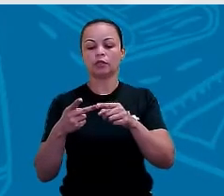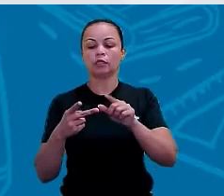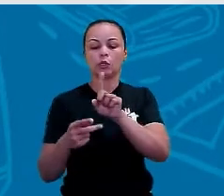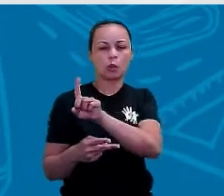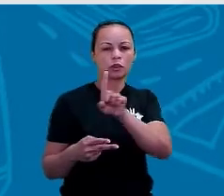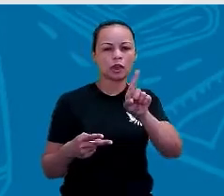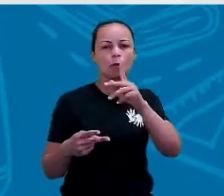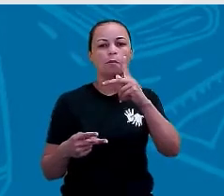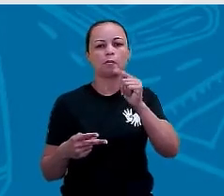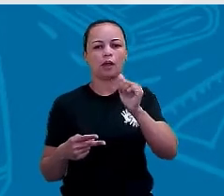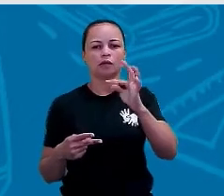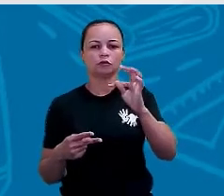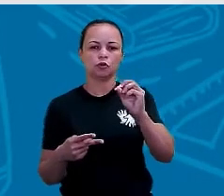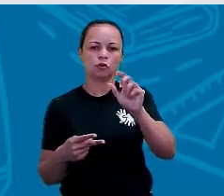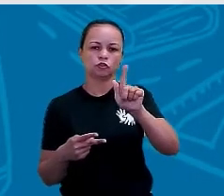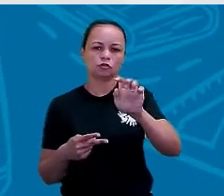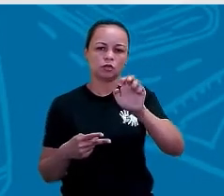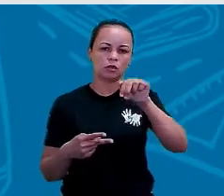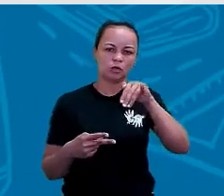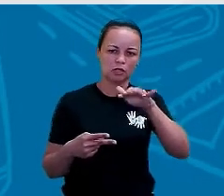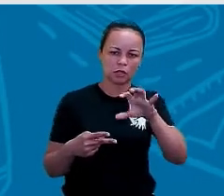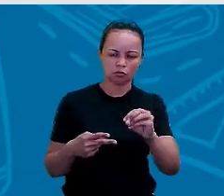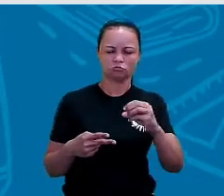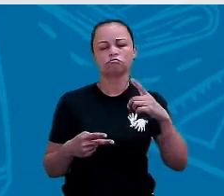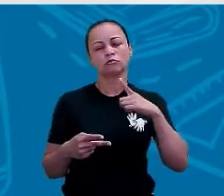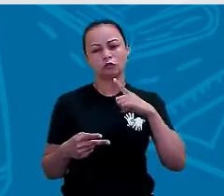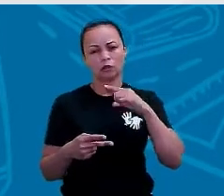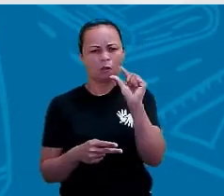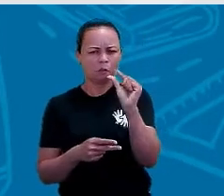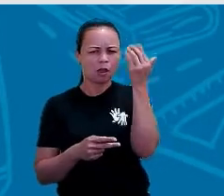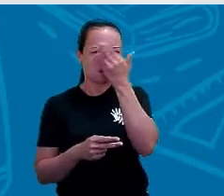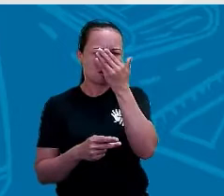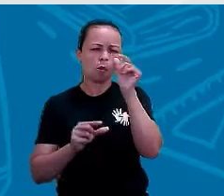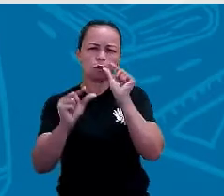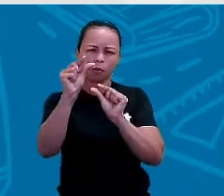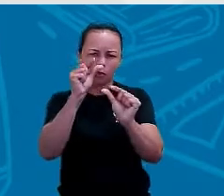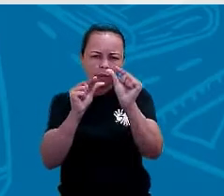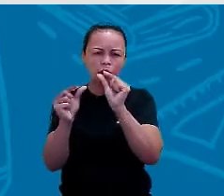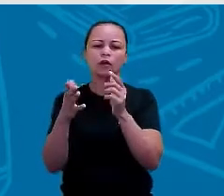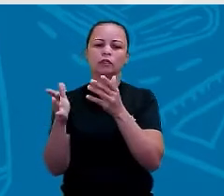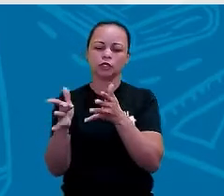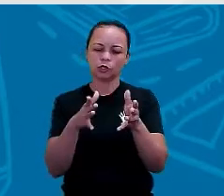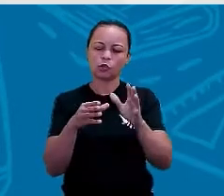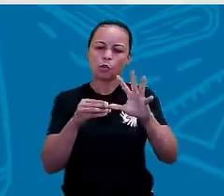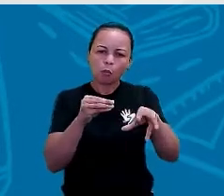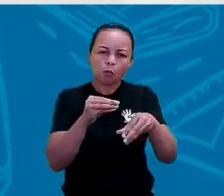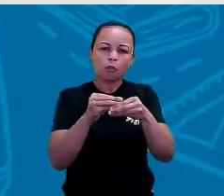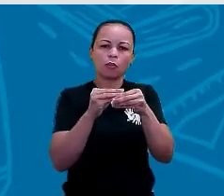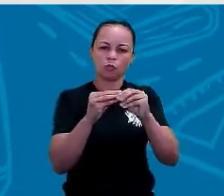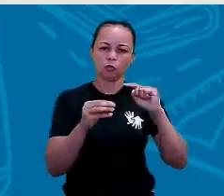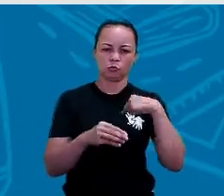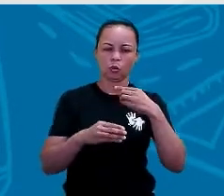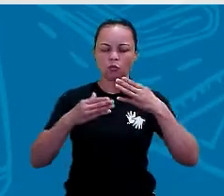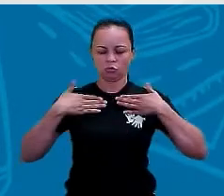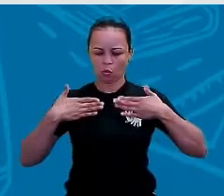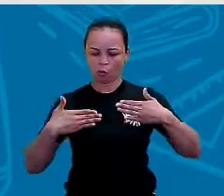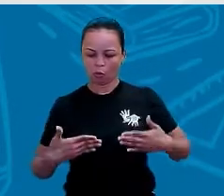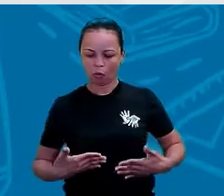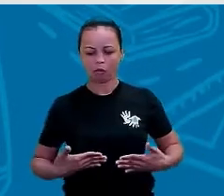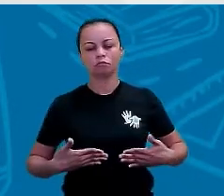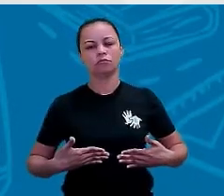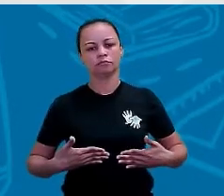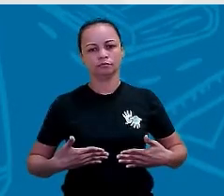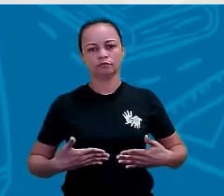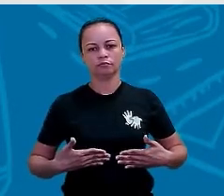patogênicos. E aí, minha gente, existem alguns micro-organismos que compõem o nosso organismo, que compõem o nosso